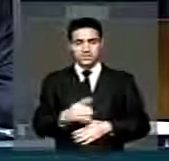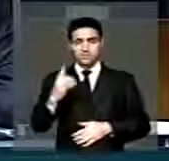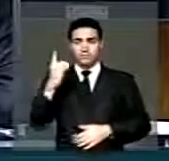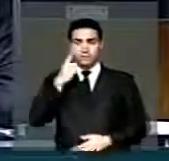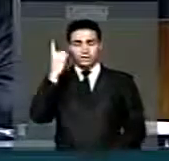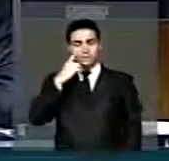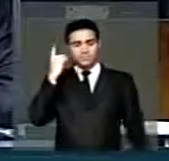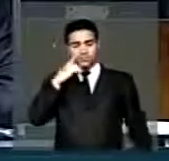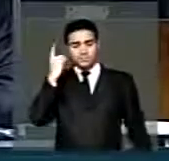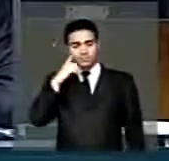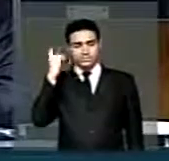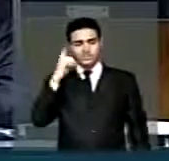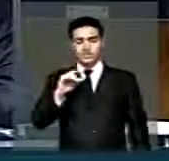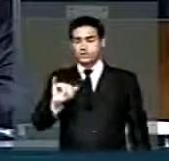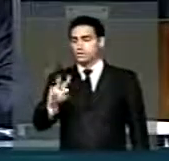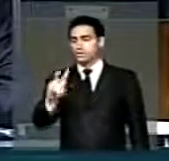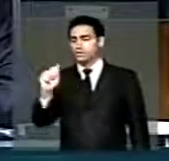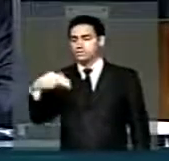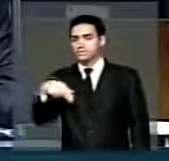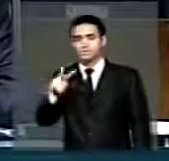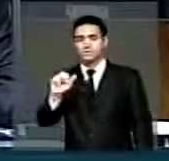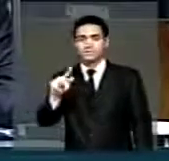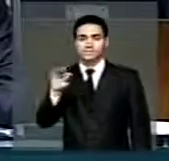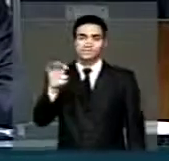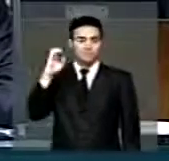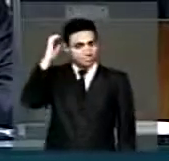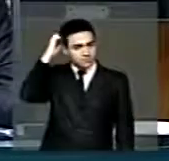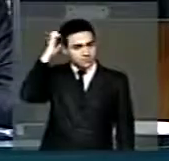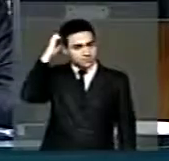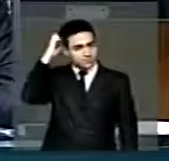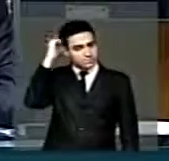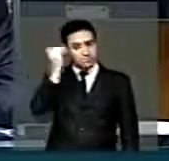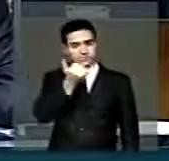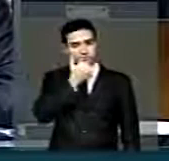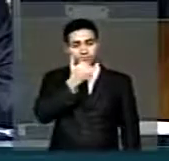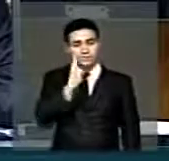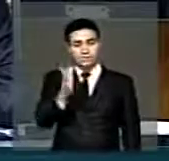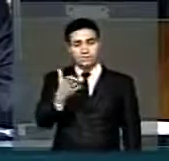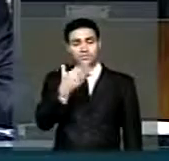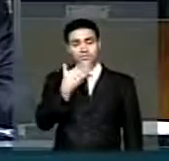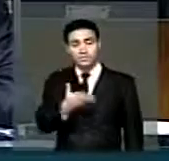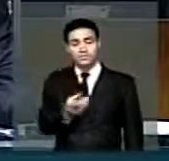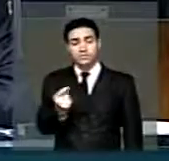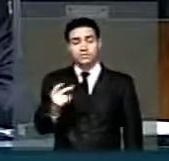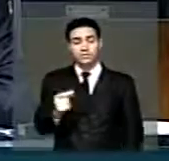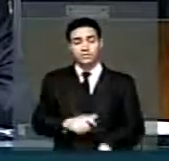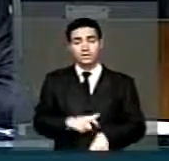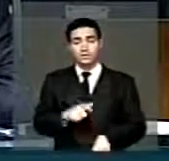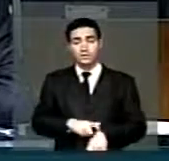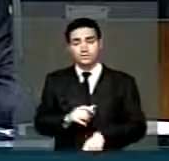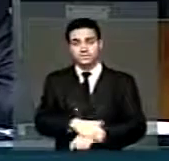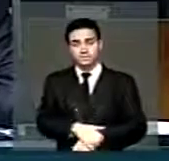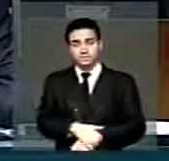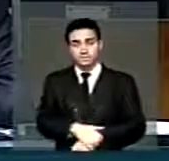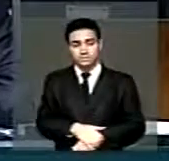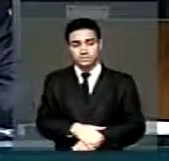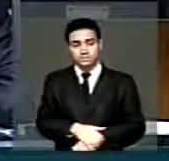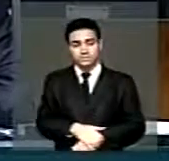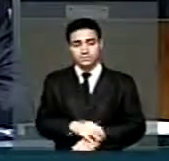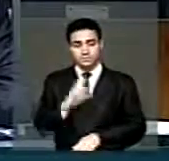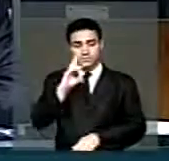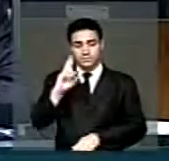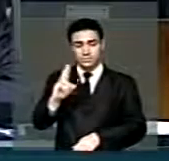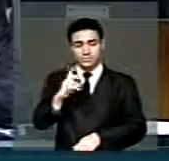Deputado Ivan Valente, já falo, tá? Com as nossas desculpas, ele já havia solicitado há muito tempo essa... Obrigado, presidente. E Vossa Excelência